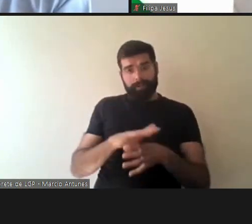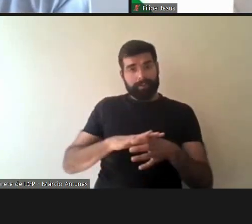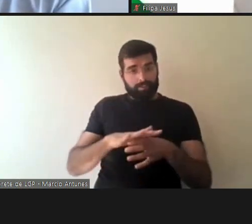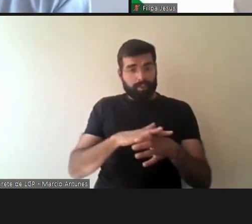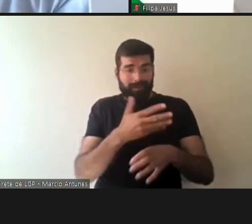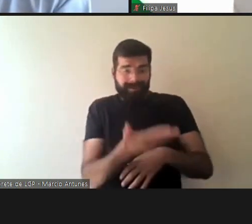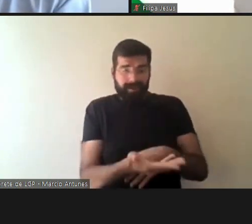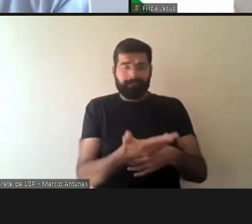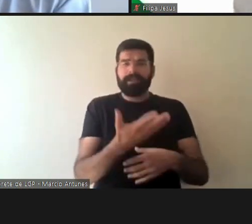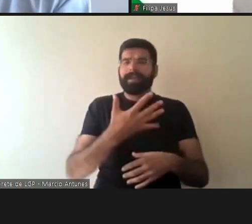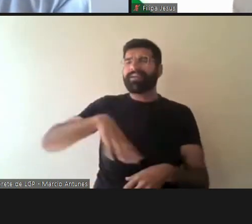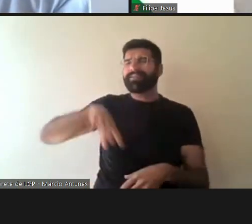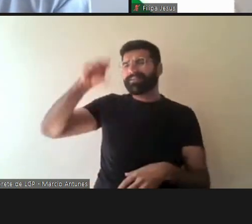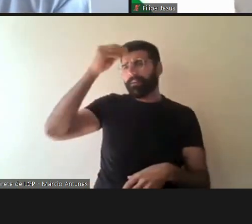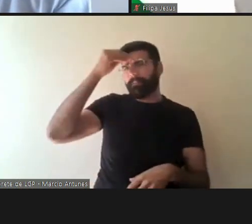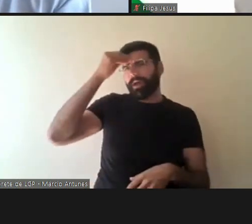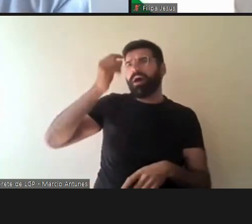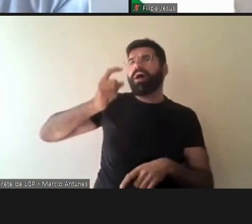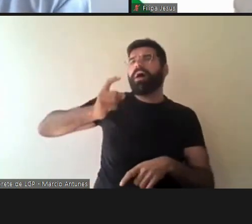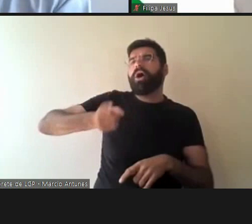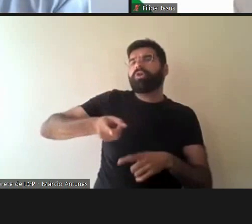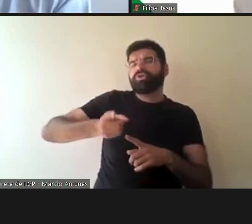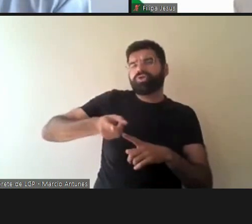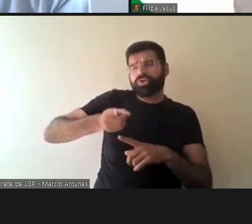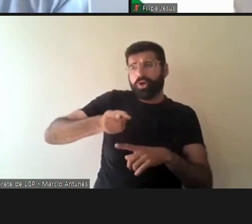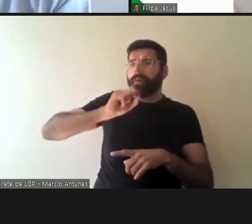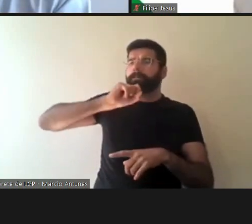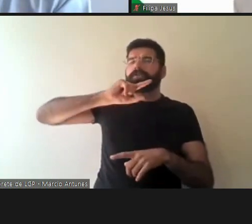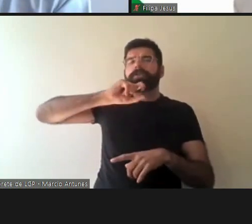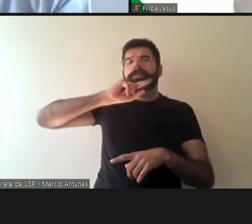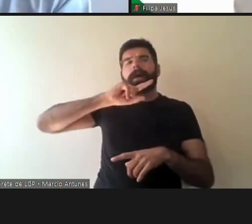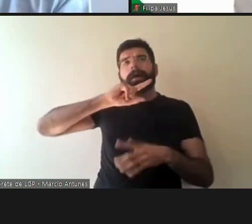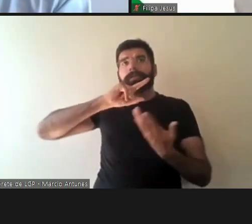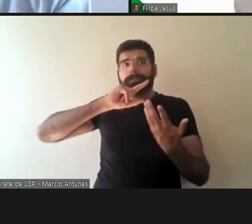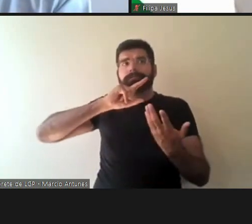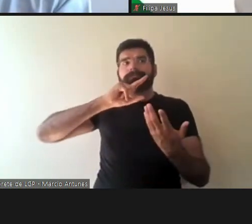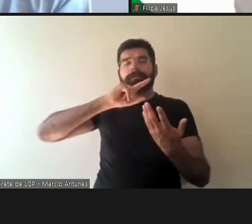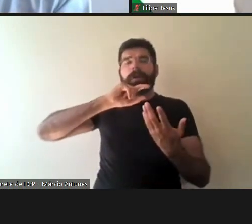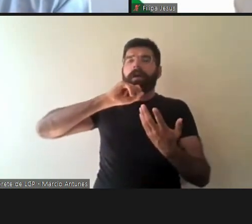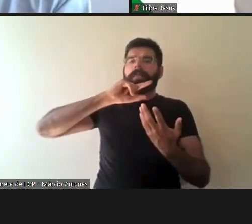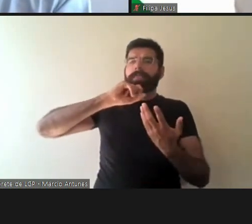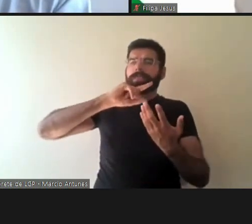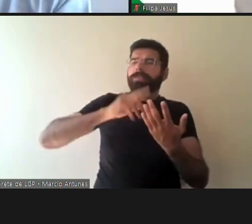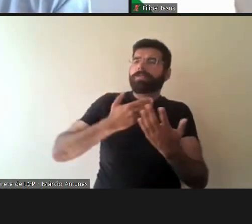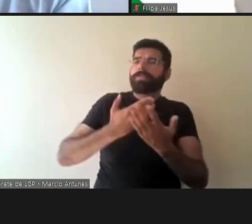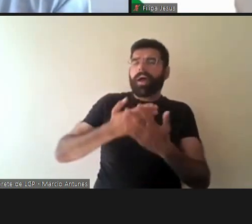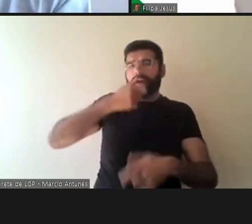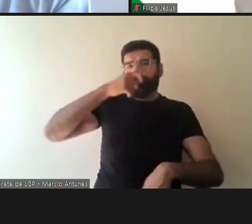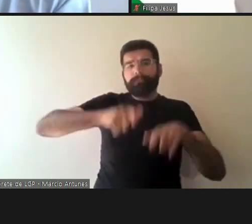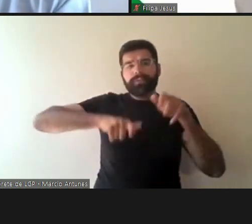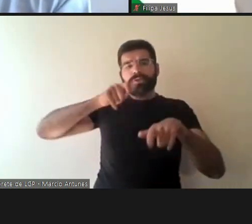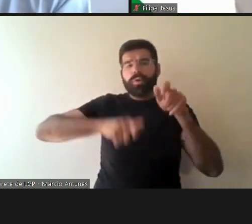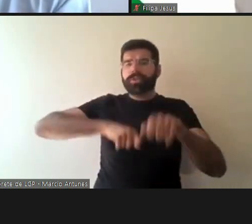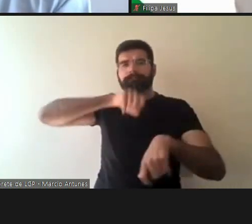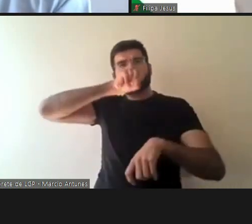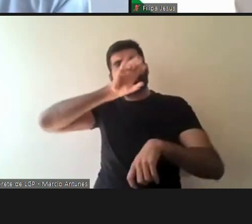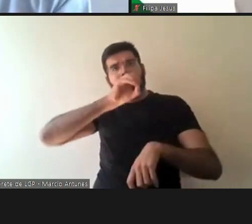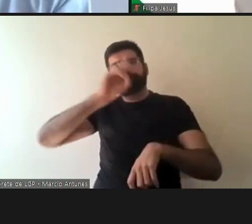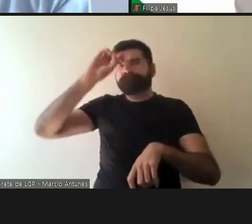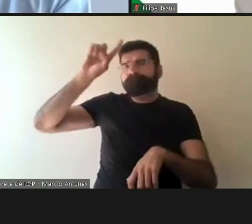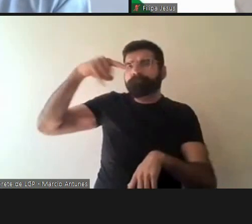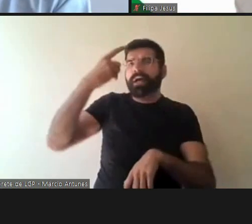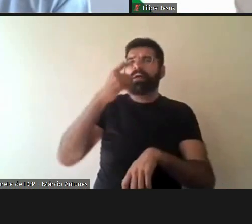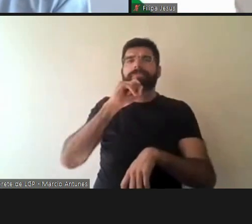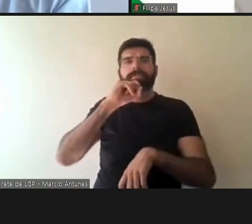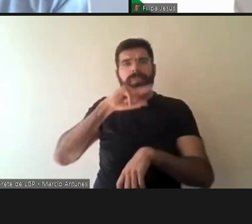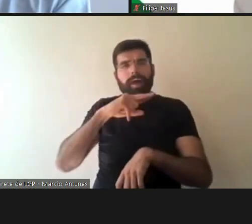quais são as grandes oportunidades, as grandes linhas, digamos assim, para que o público fique a conhecer e perceber